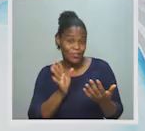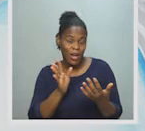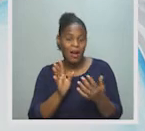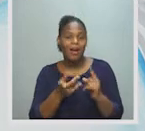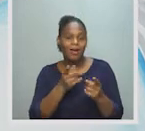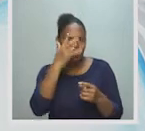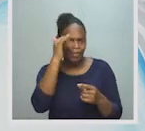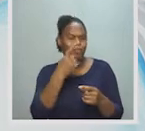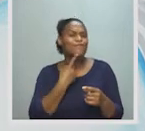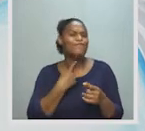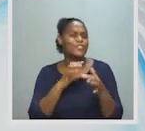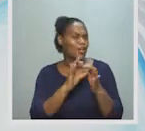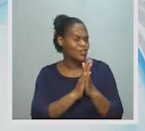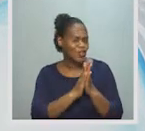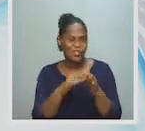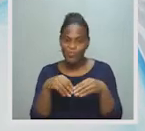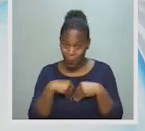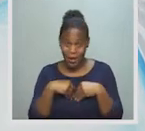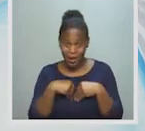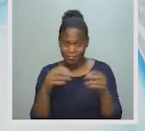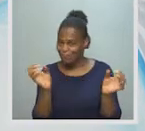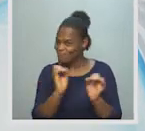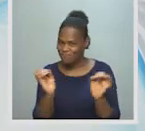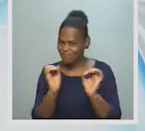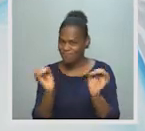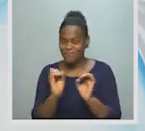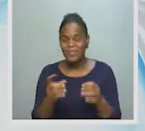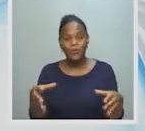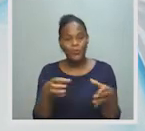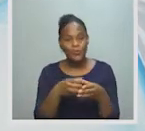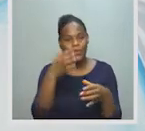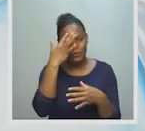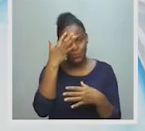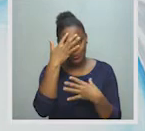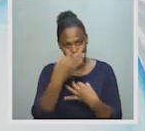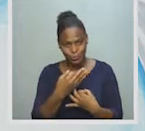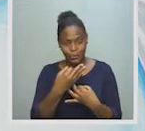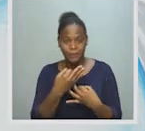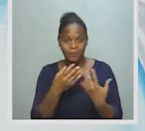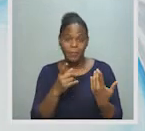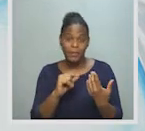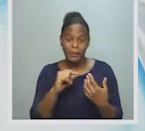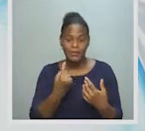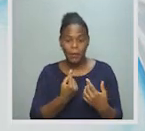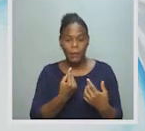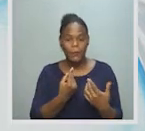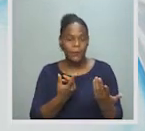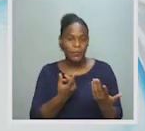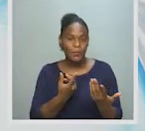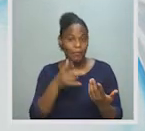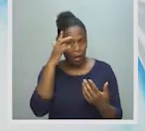vimos que o fundamentalismo não tem nada de tolerância. Conjunto de atitudes e comportamentos que